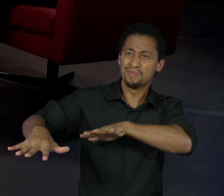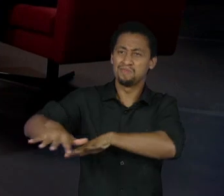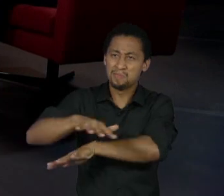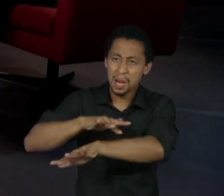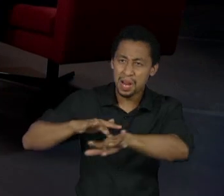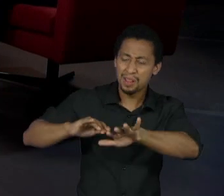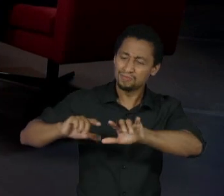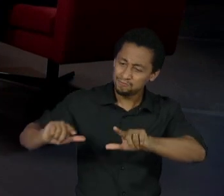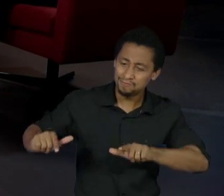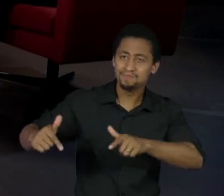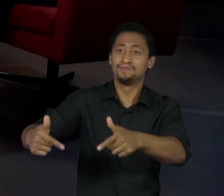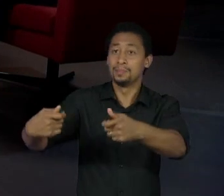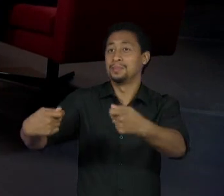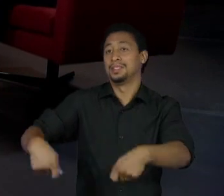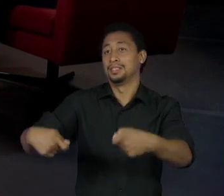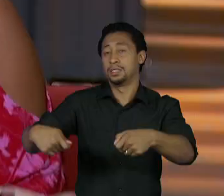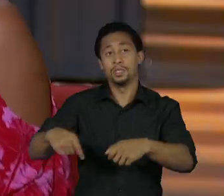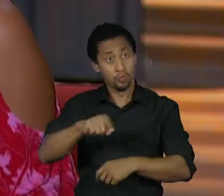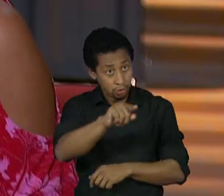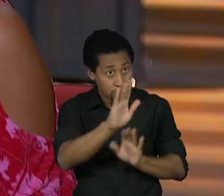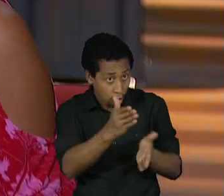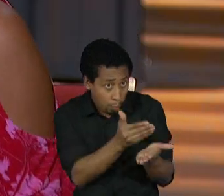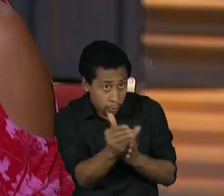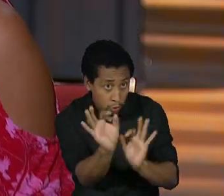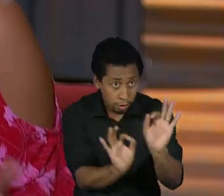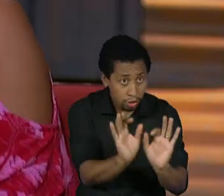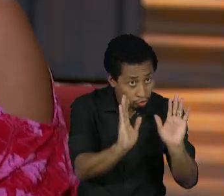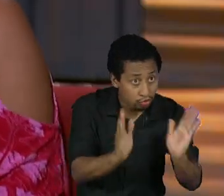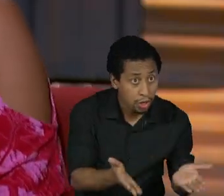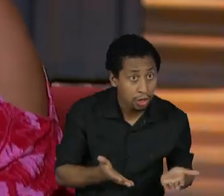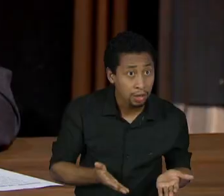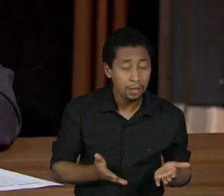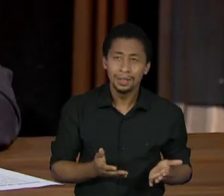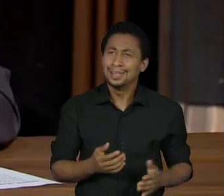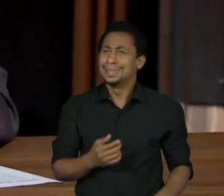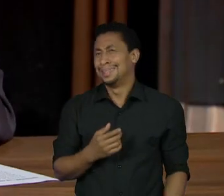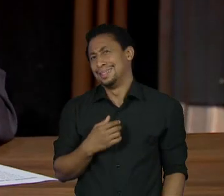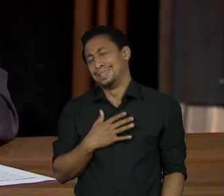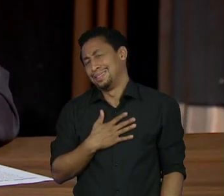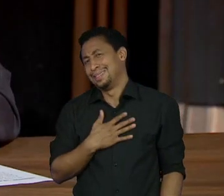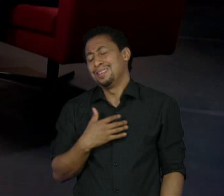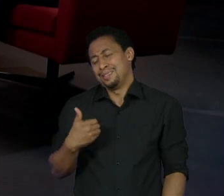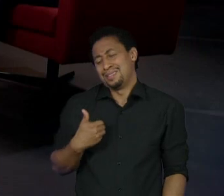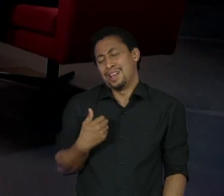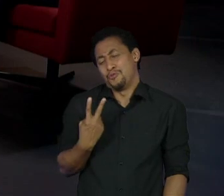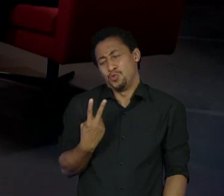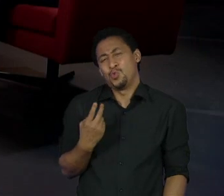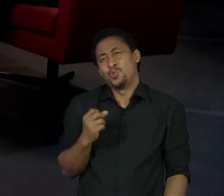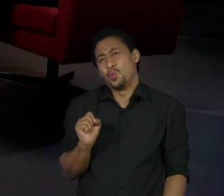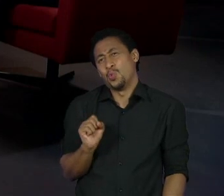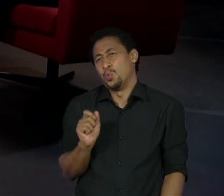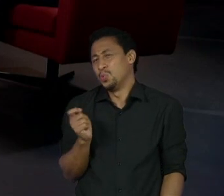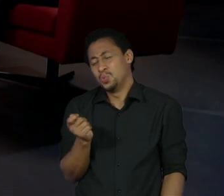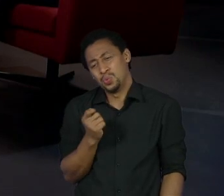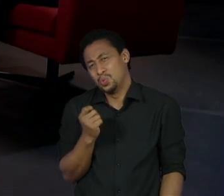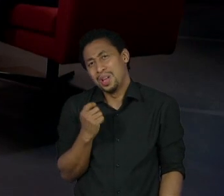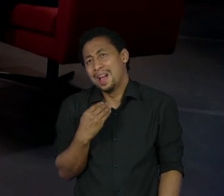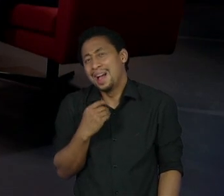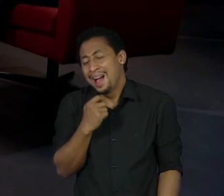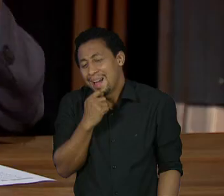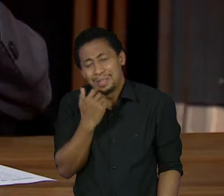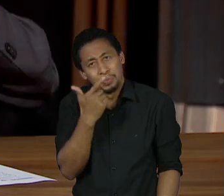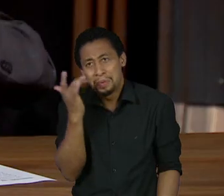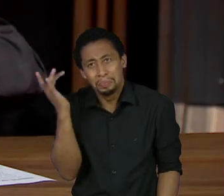aqui coletivo. nessa conversa? Hein? Eu não tenho nem idade ainda para isso. O quê? Eu tenho 28 anos, não posso. 28 anos? Faz assim,